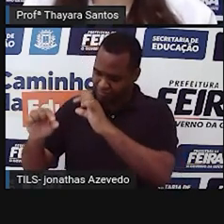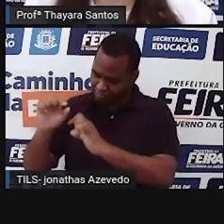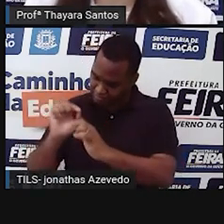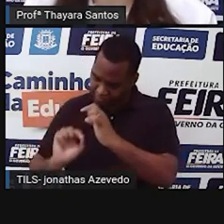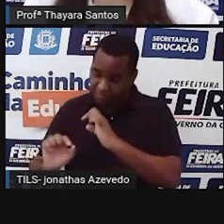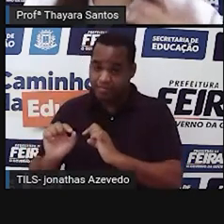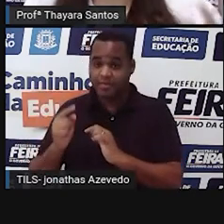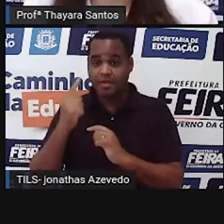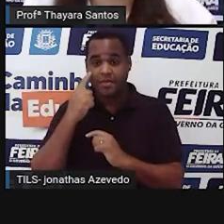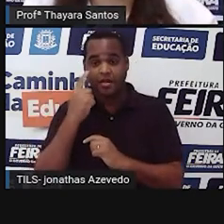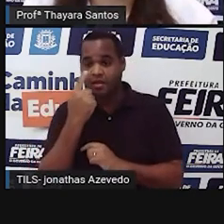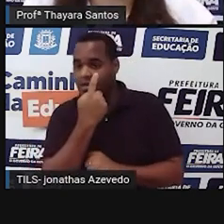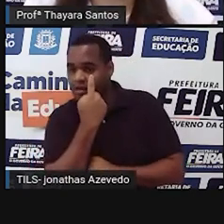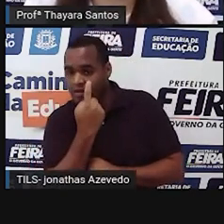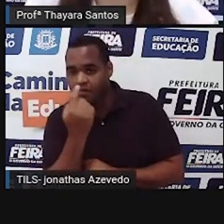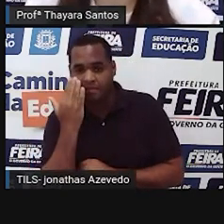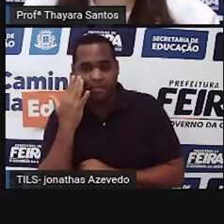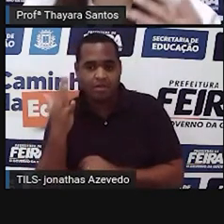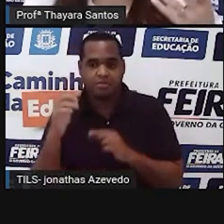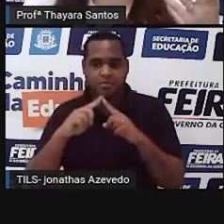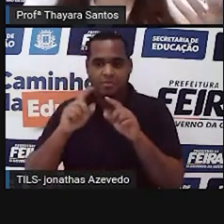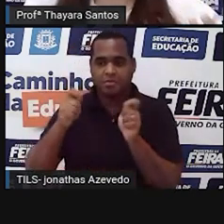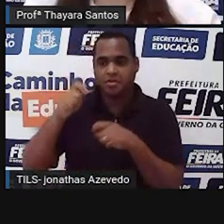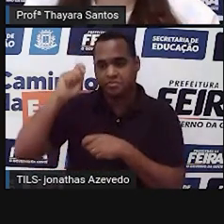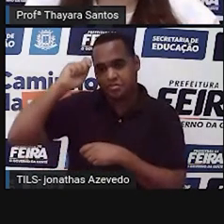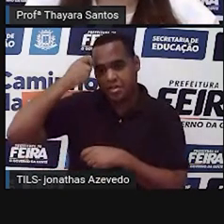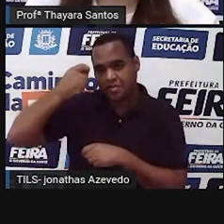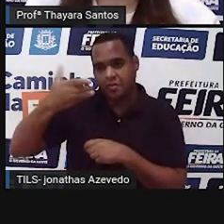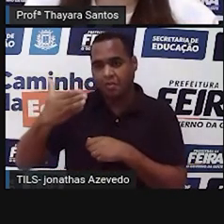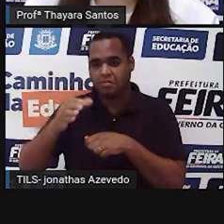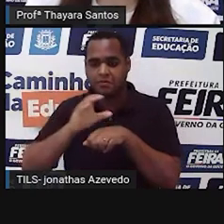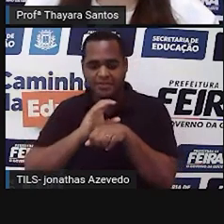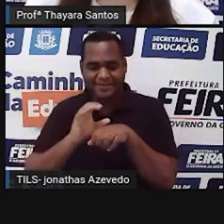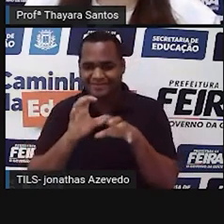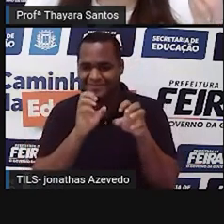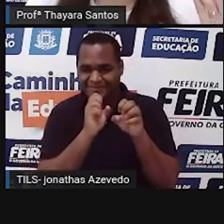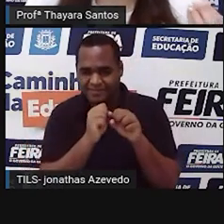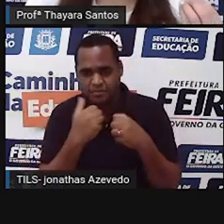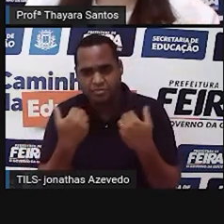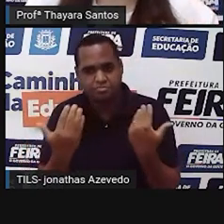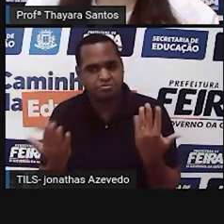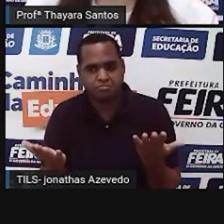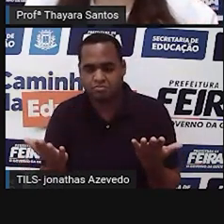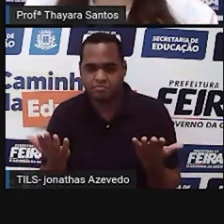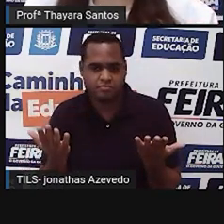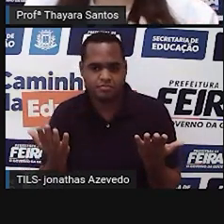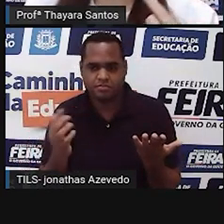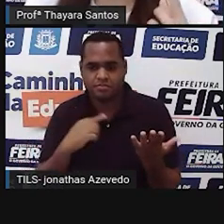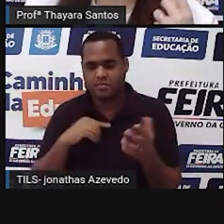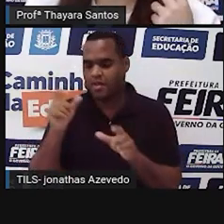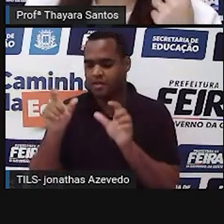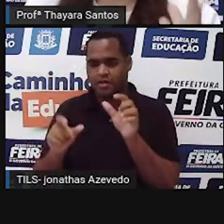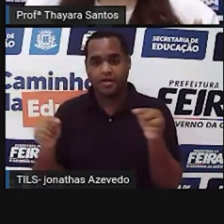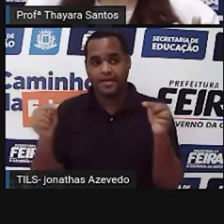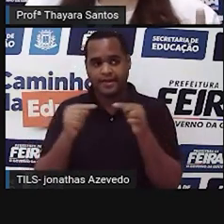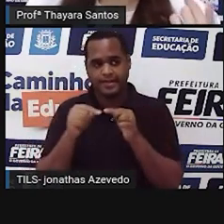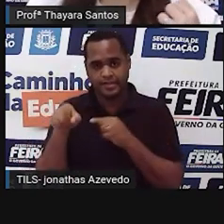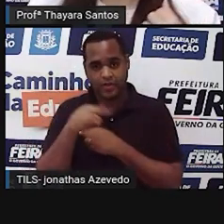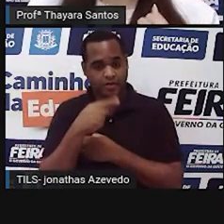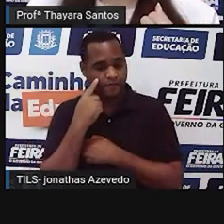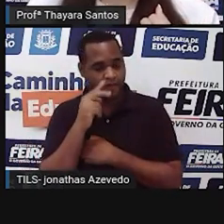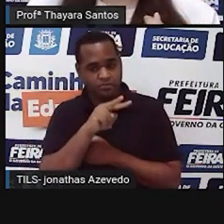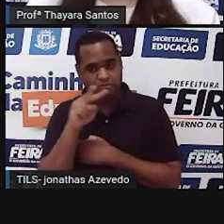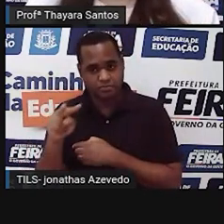ter olho claro, ou poderia ser ter olho preto, ou ter olho castanho. Então, todas essas características, o que a gente vê é